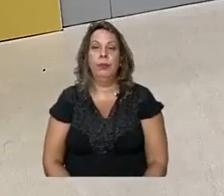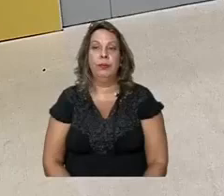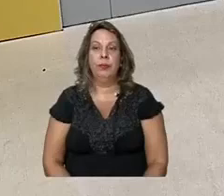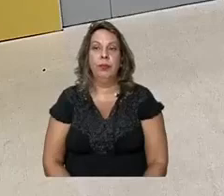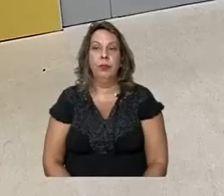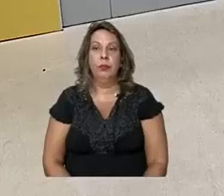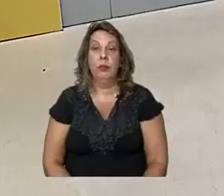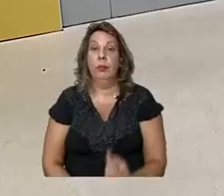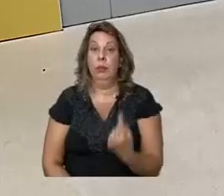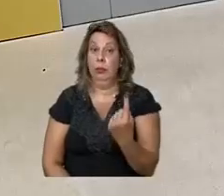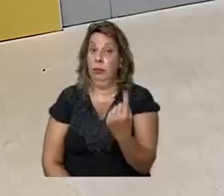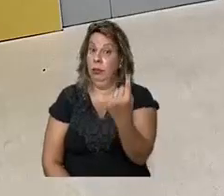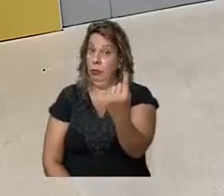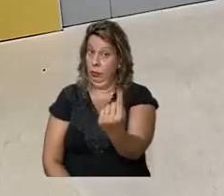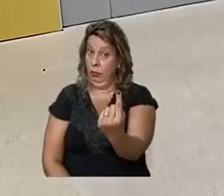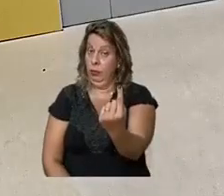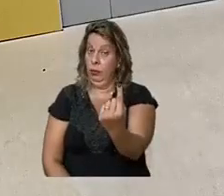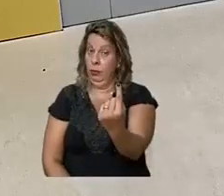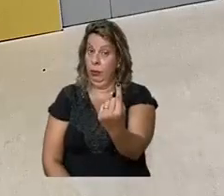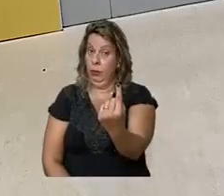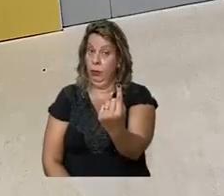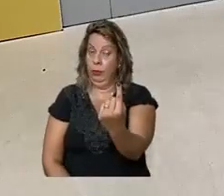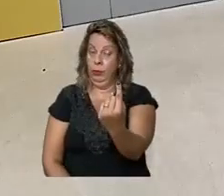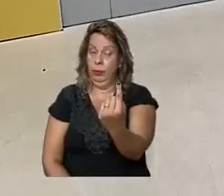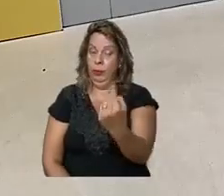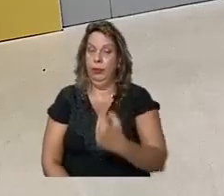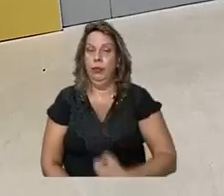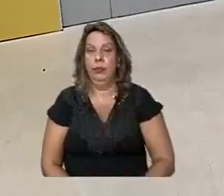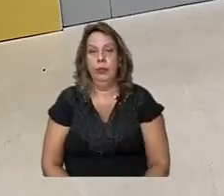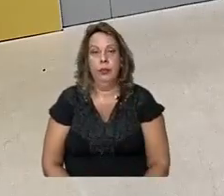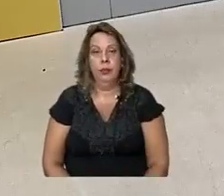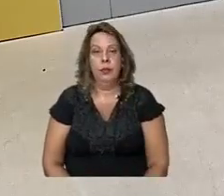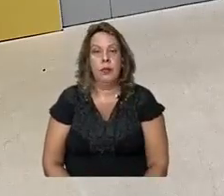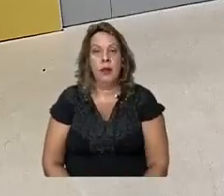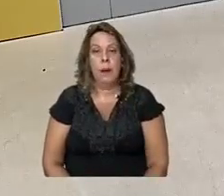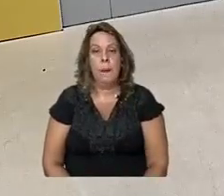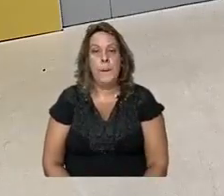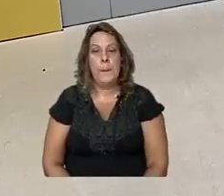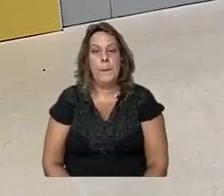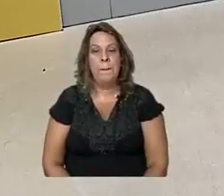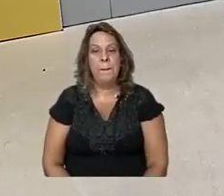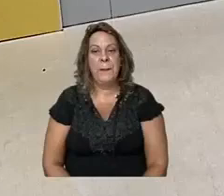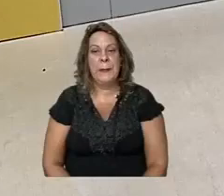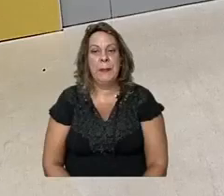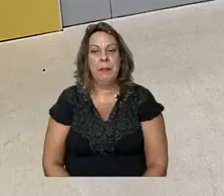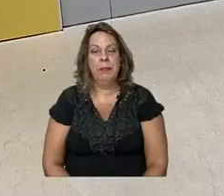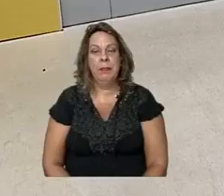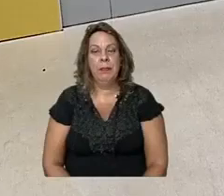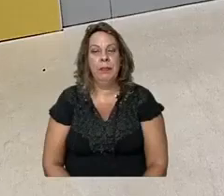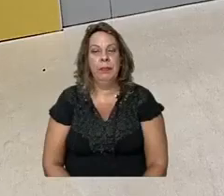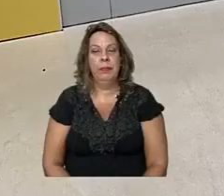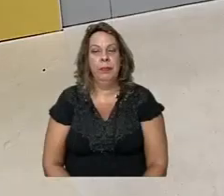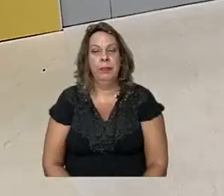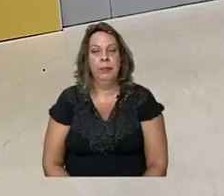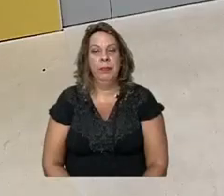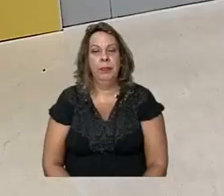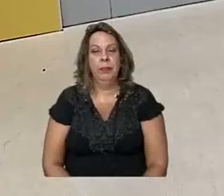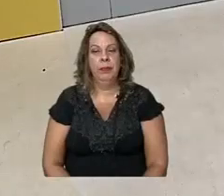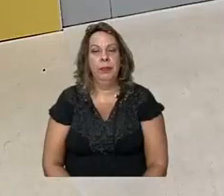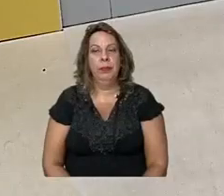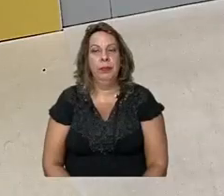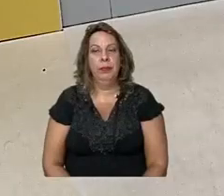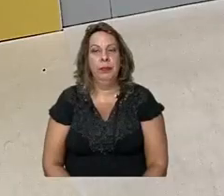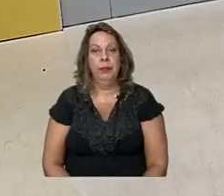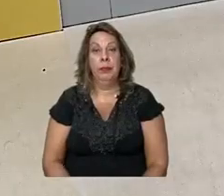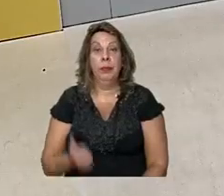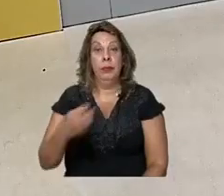tem bolinha subindo, é a primeira do painel, número 1, número 1, guarda lá, Clarinha, número 1, a primeira do painel. número 1